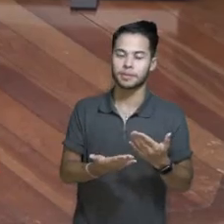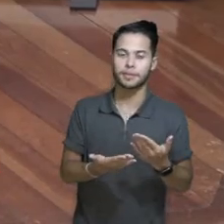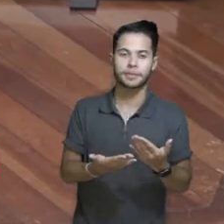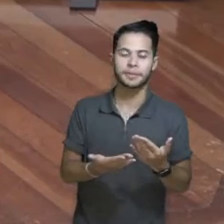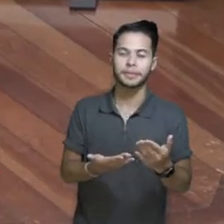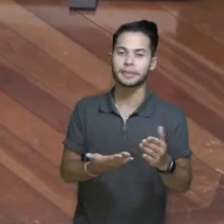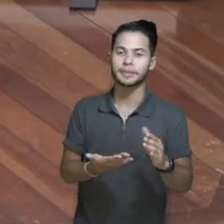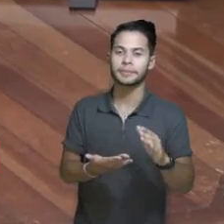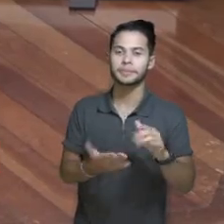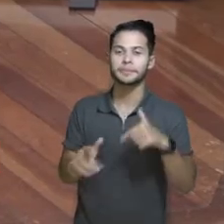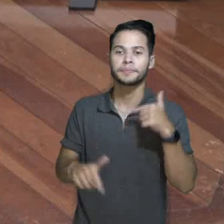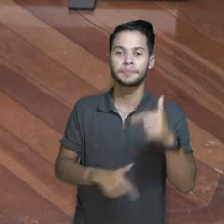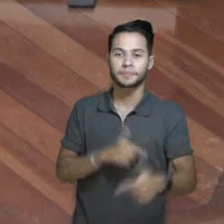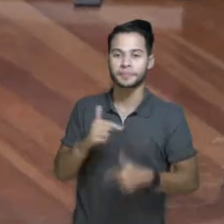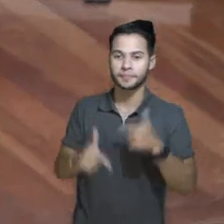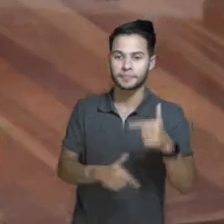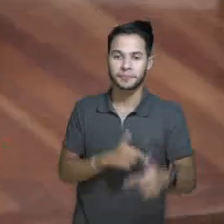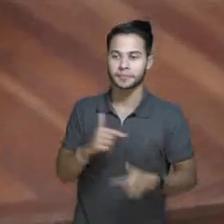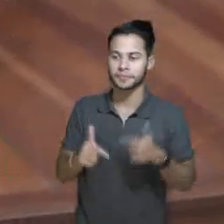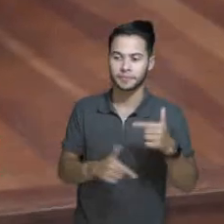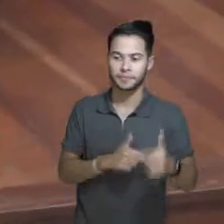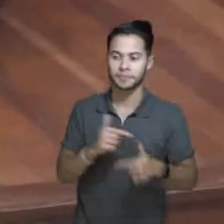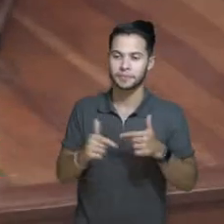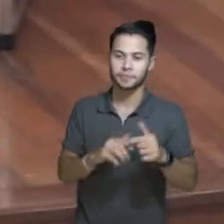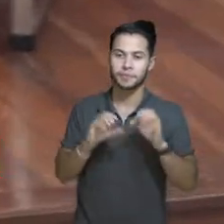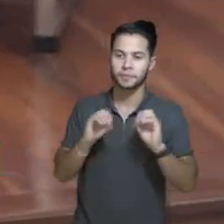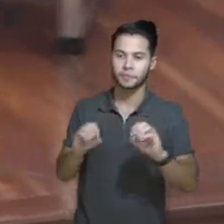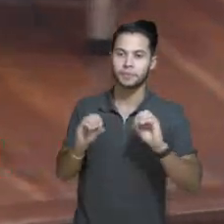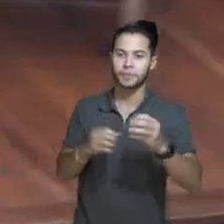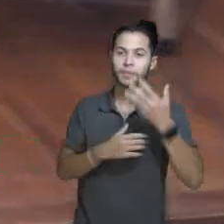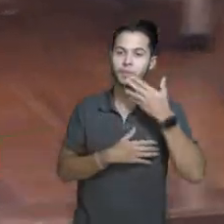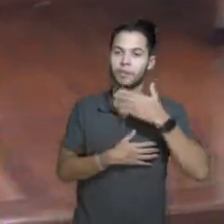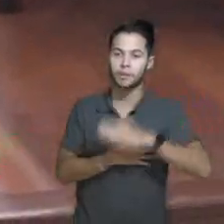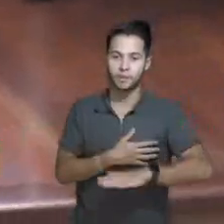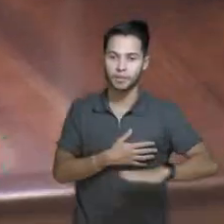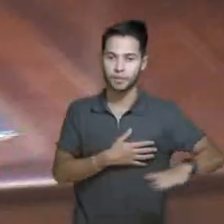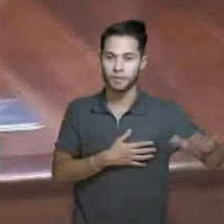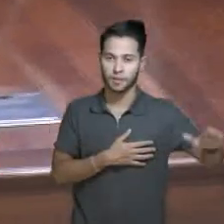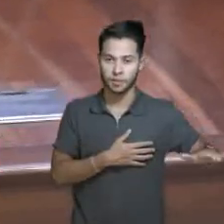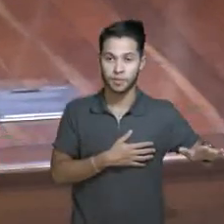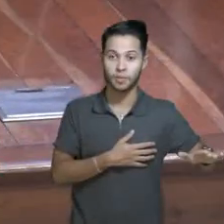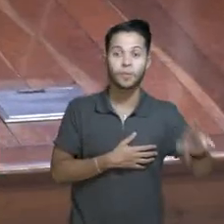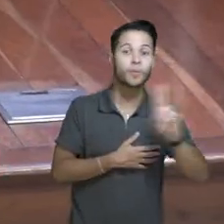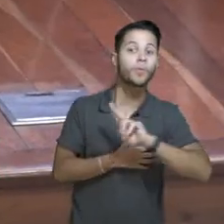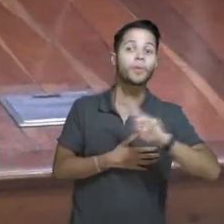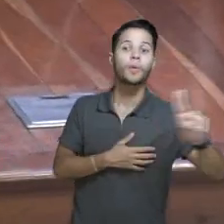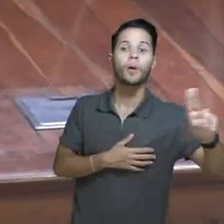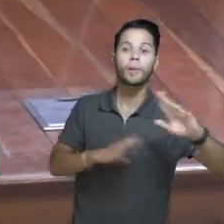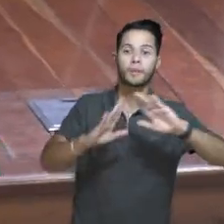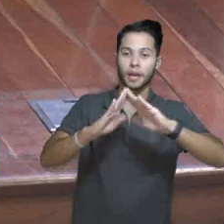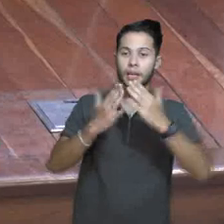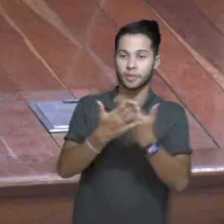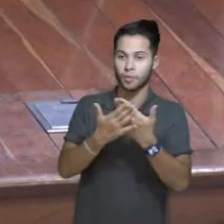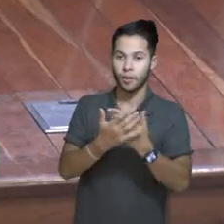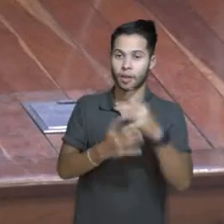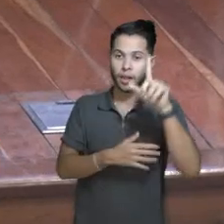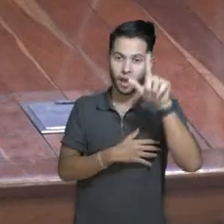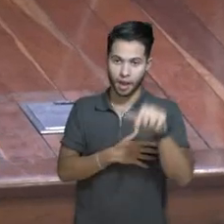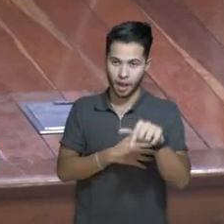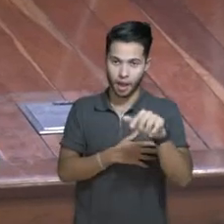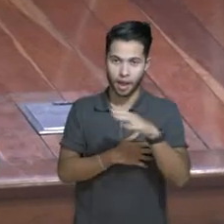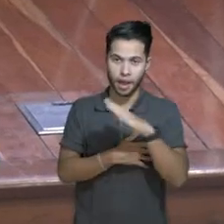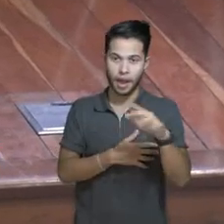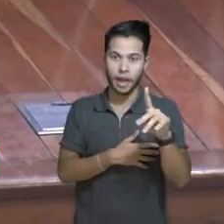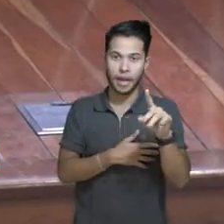obra de que trabalhada no na educação infantil e anos iniciais que se chama a escola é de vidro mas aqui vamos